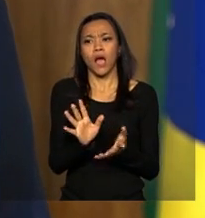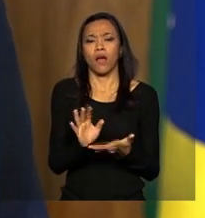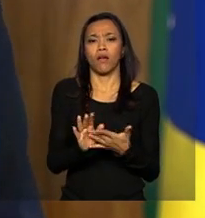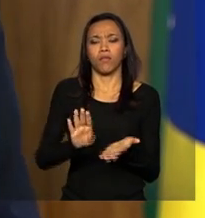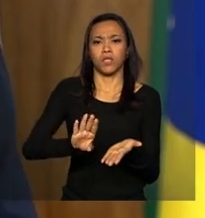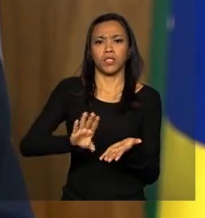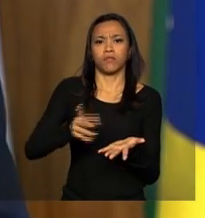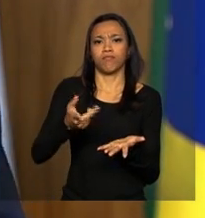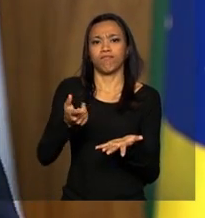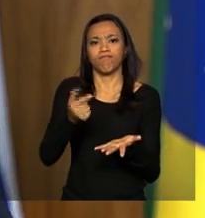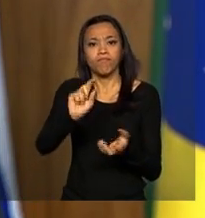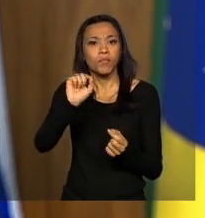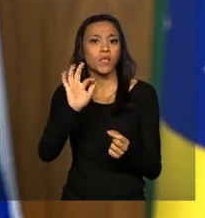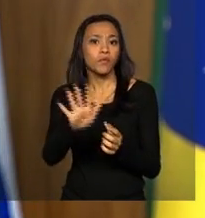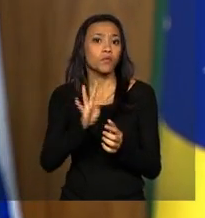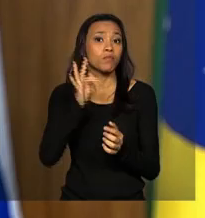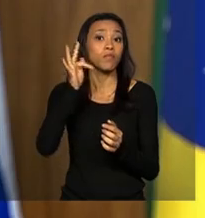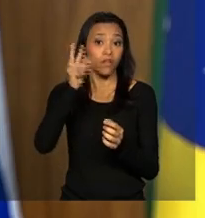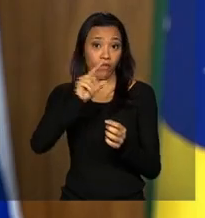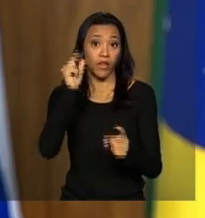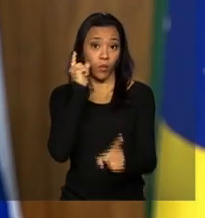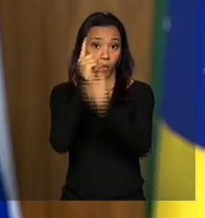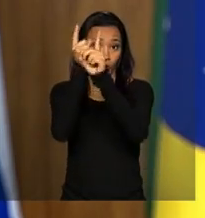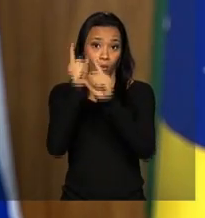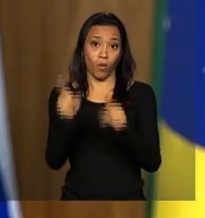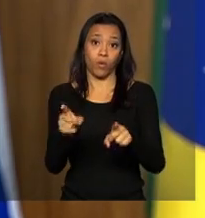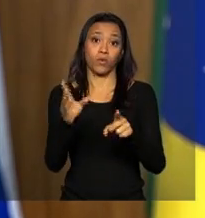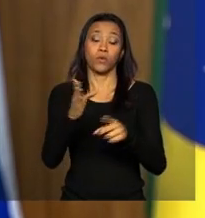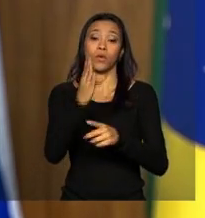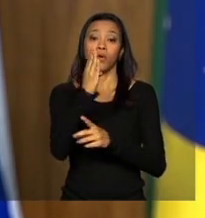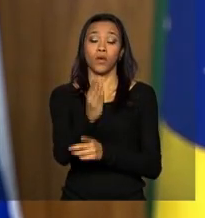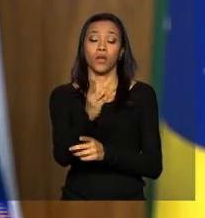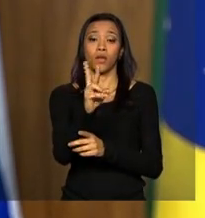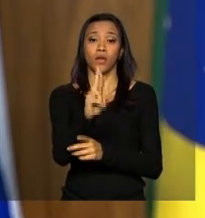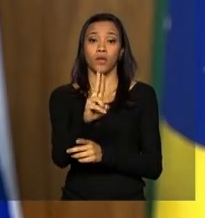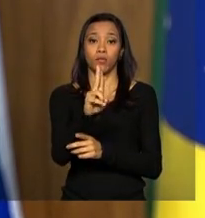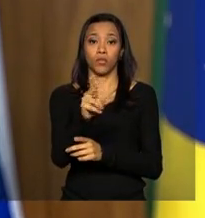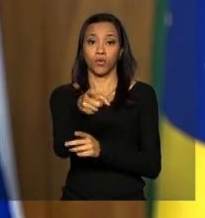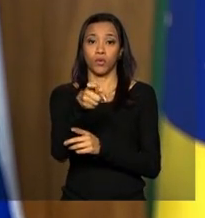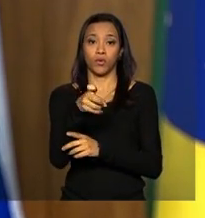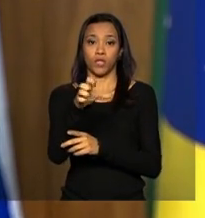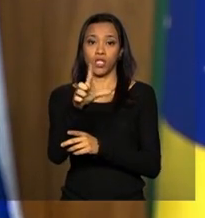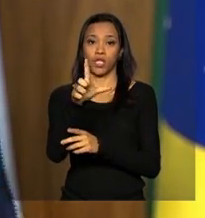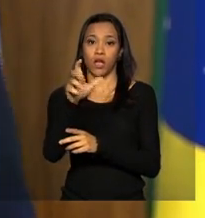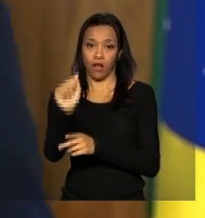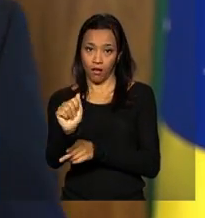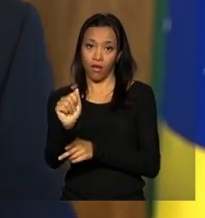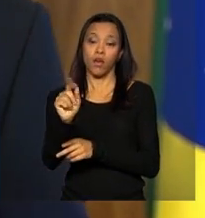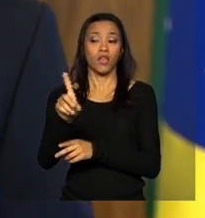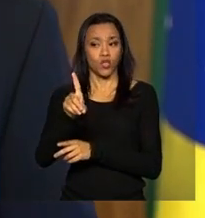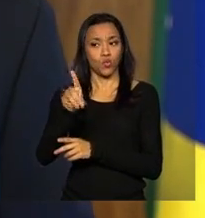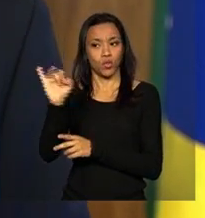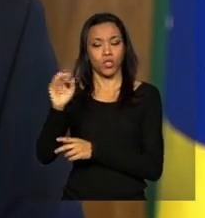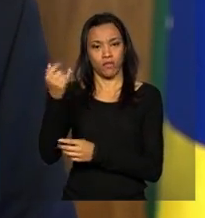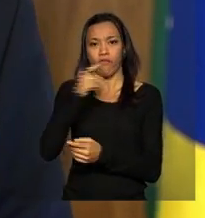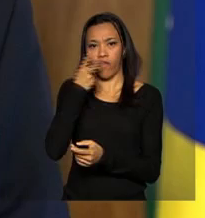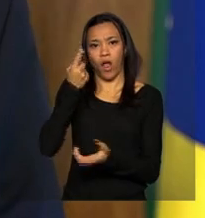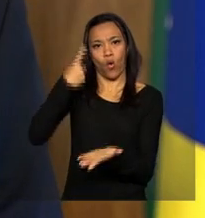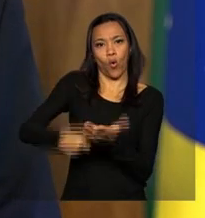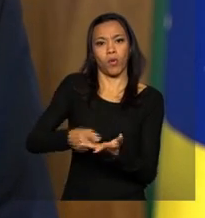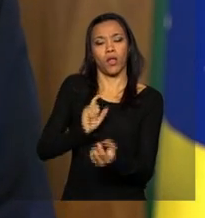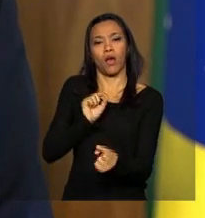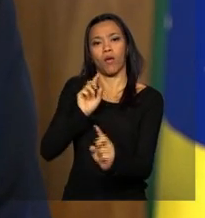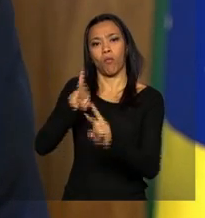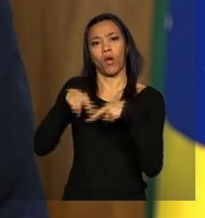que haverão proximamente em Bruxelas entre ambos os blocos. Nós deveríamos agendar, como a senhora definiu, uma reunião entre